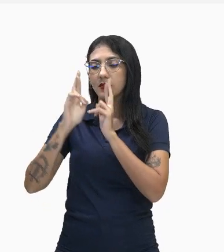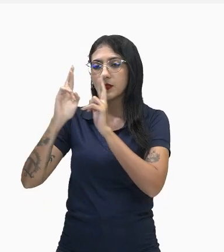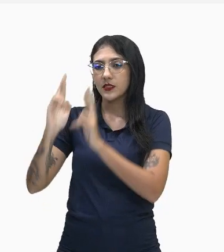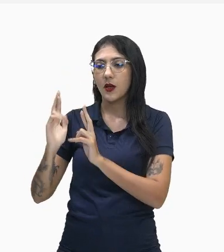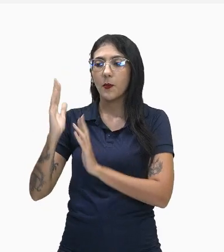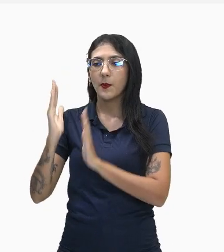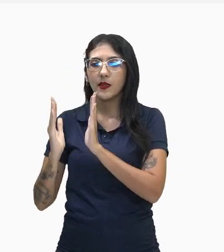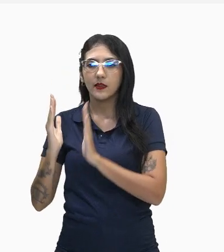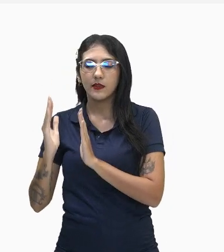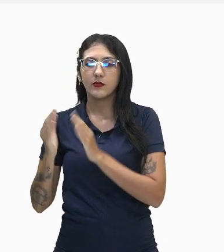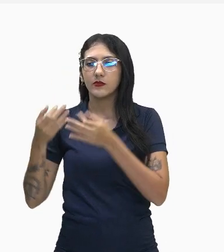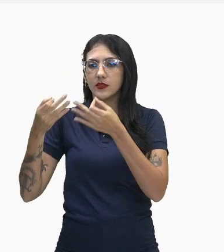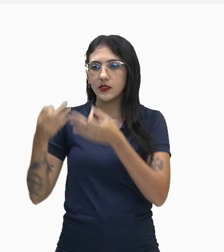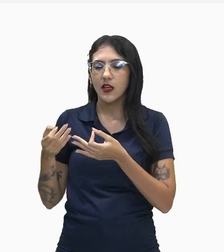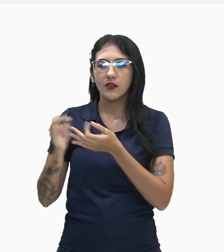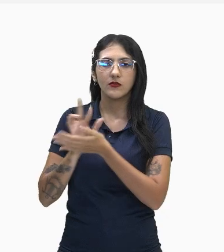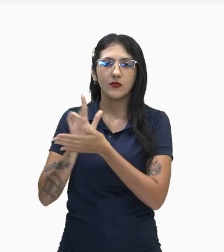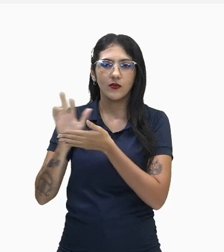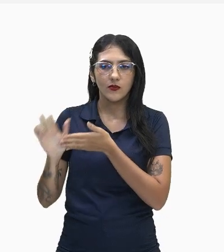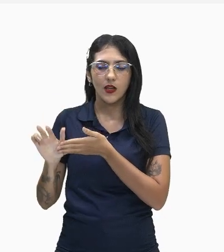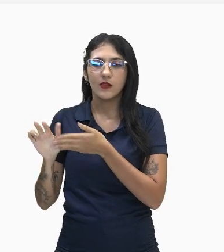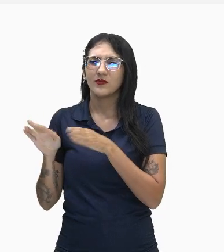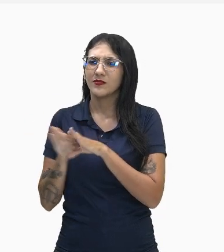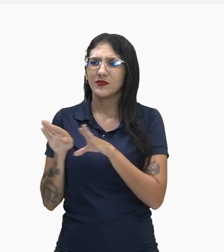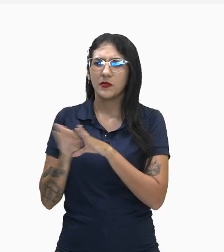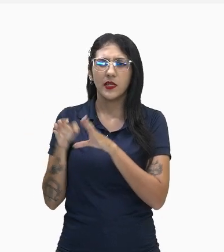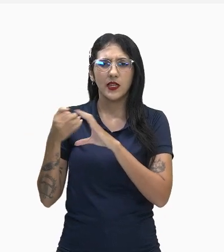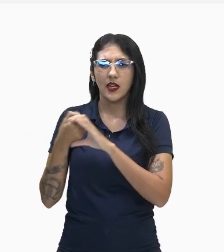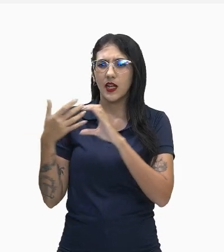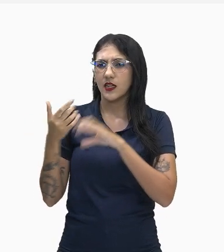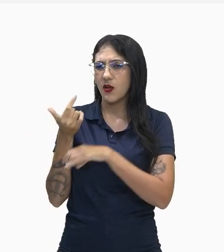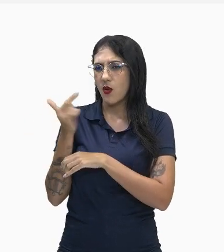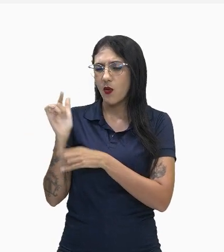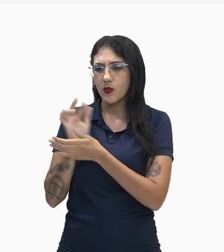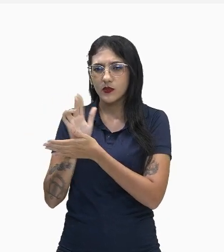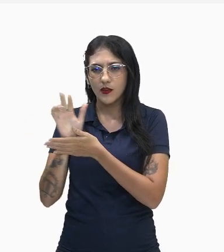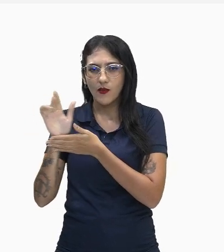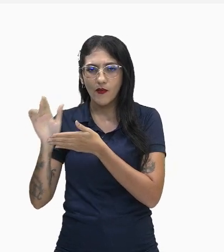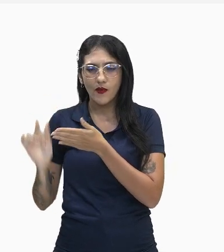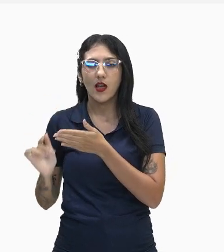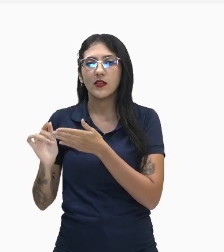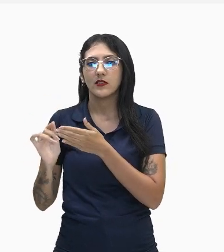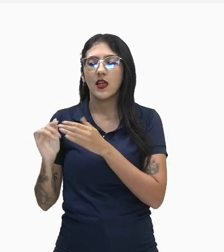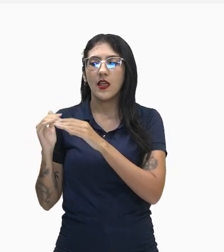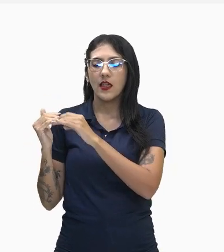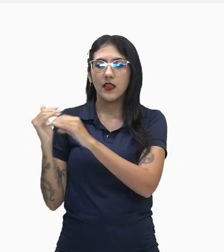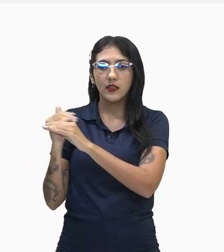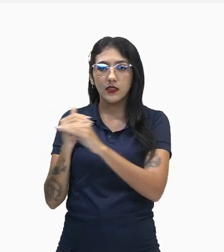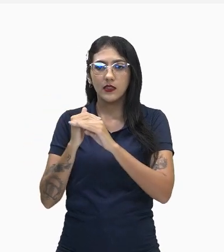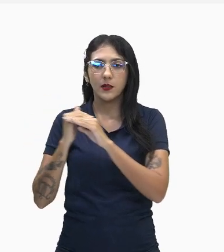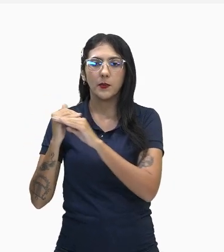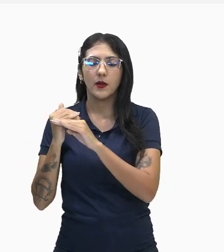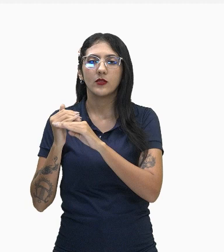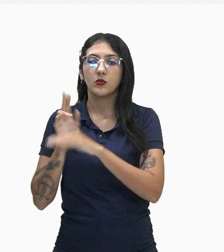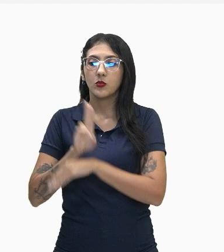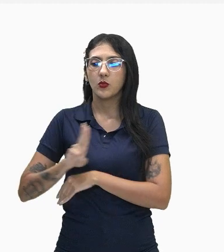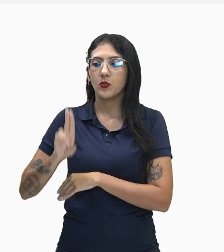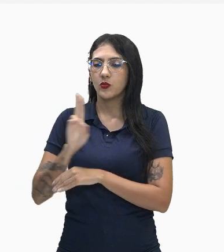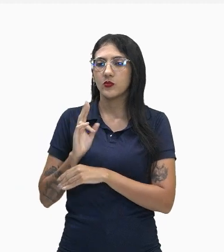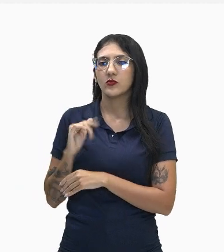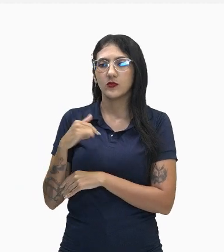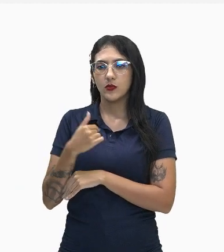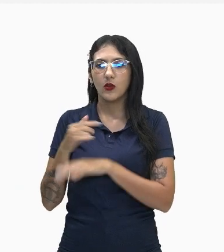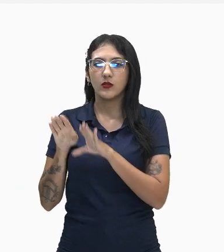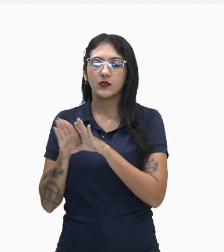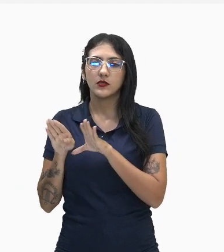a biodiversidade e os demais atributos de forma socialmente justa e economicamente viável. E